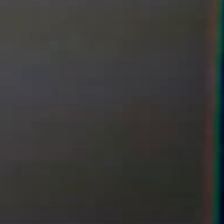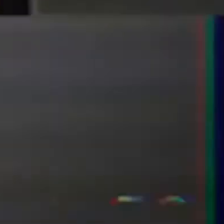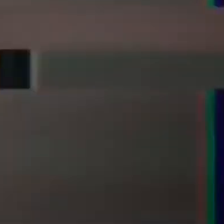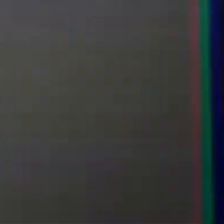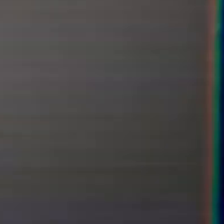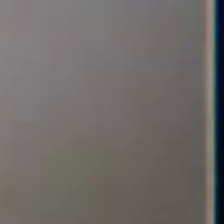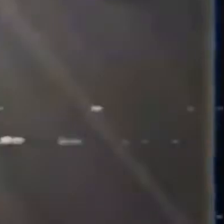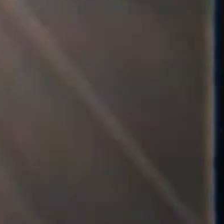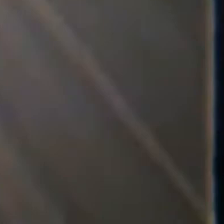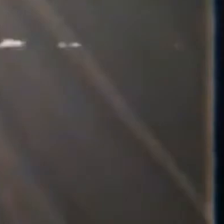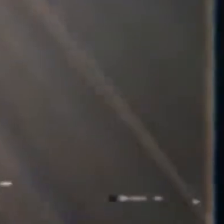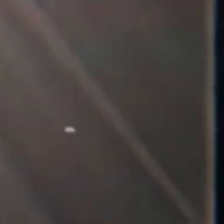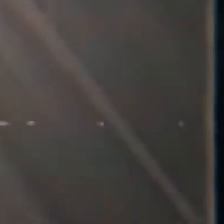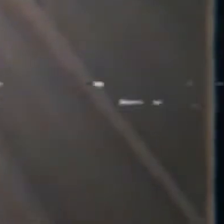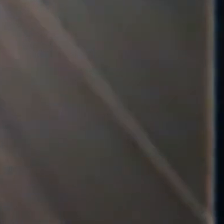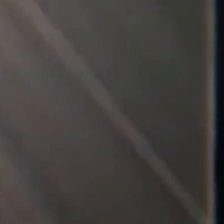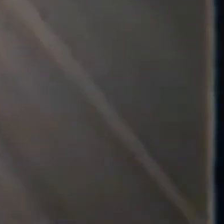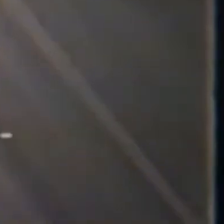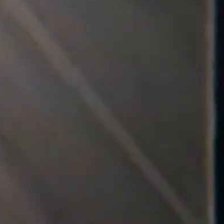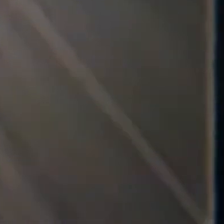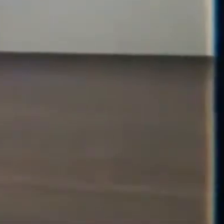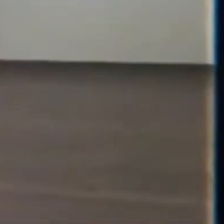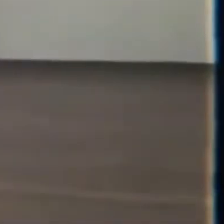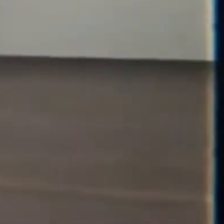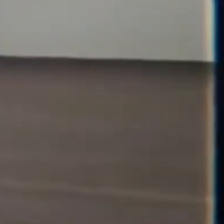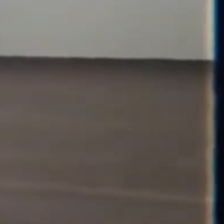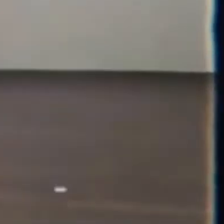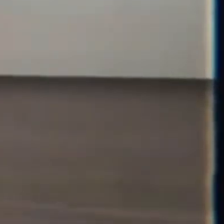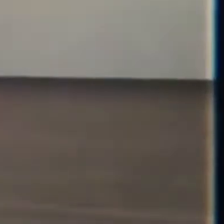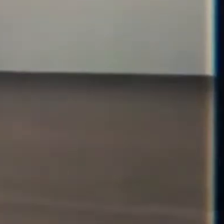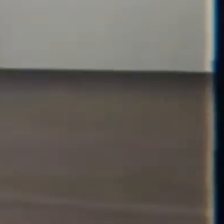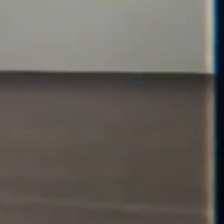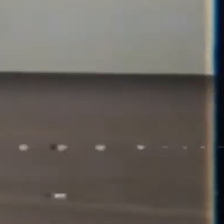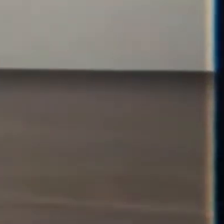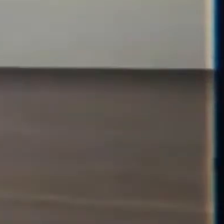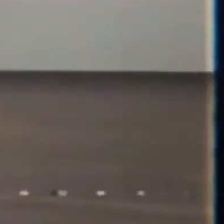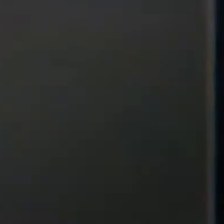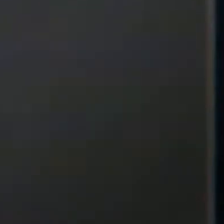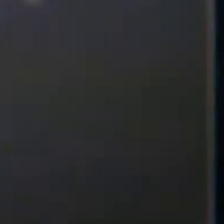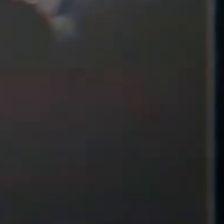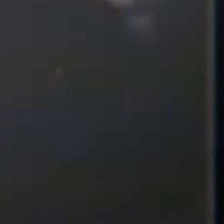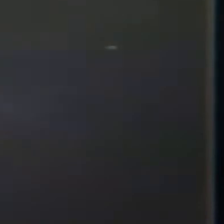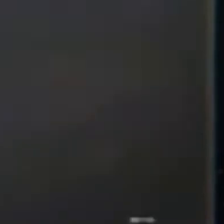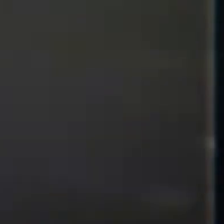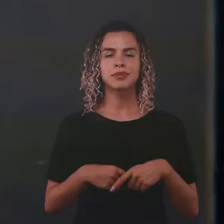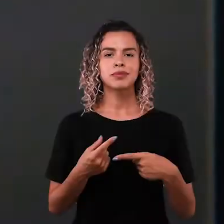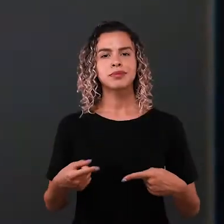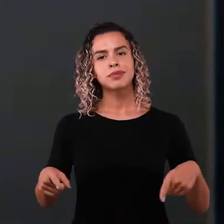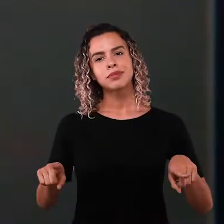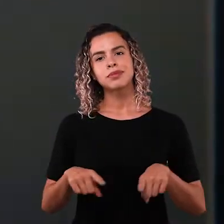de 2020. Cenas do clipe O Sol e a Lua de Poliana Sá. Um gato preto anda em um ambiente